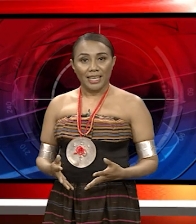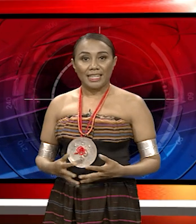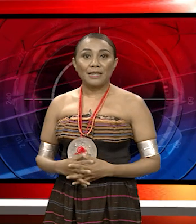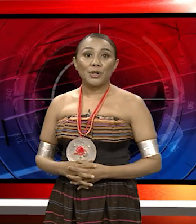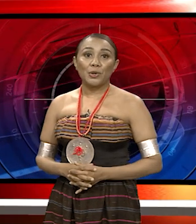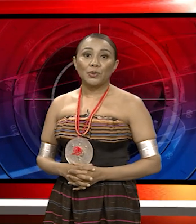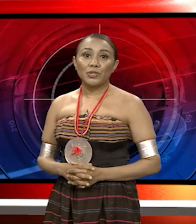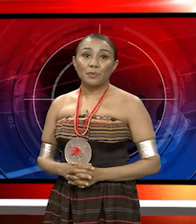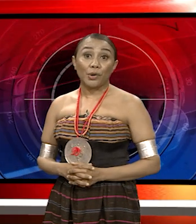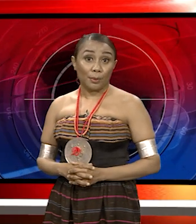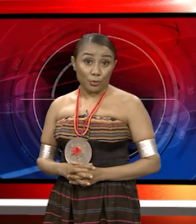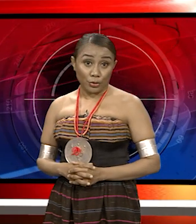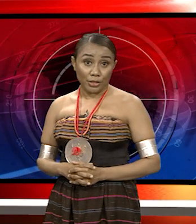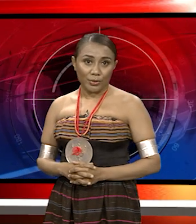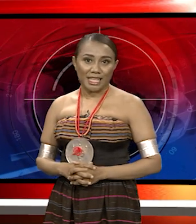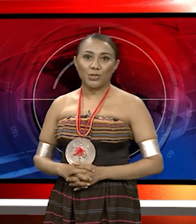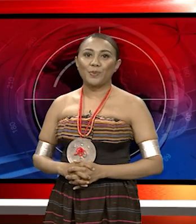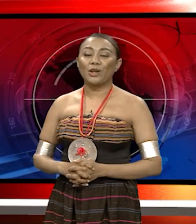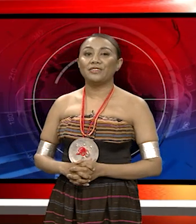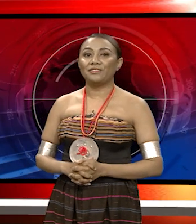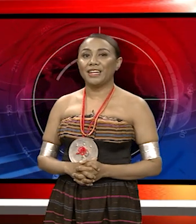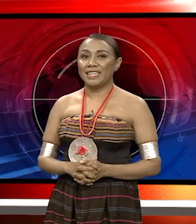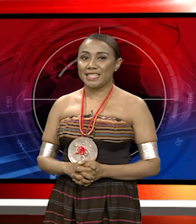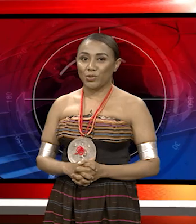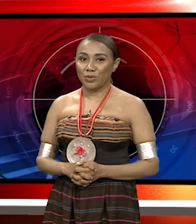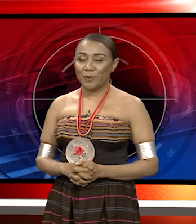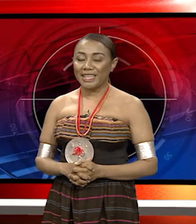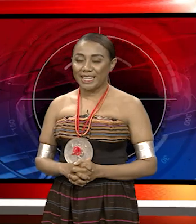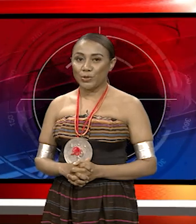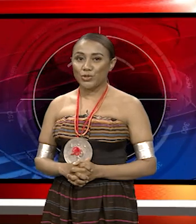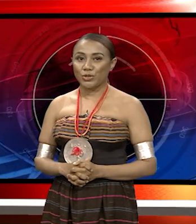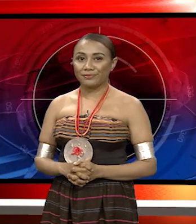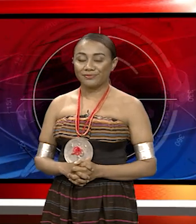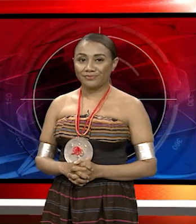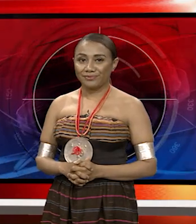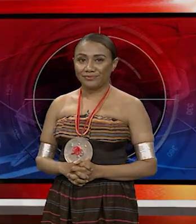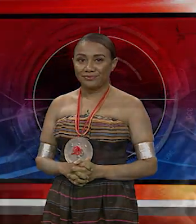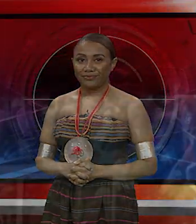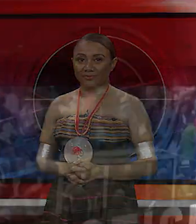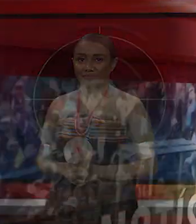Ida nema kroang husi programa Mundo Tetung, ita surmalu filafali ia di santur mai, ia deus.